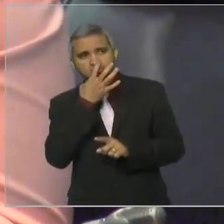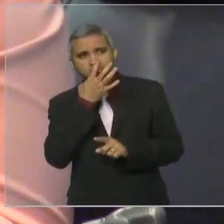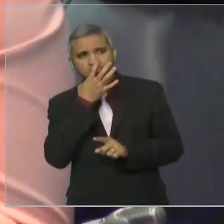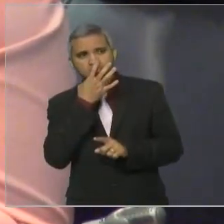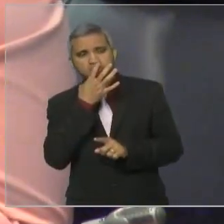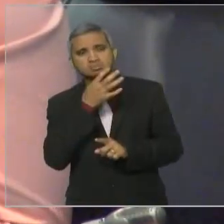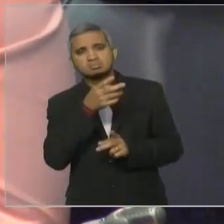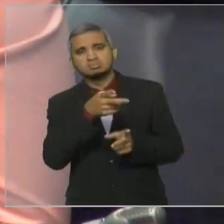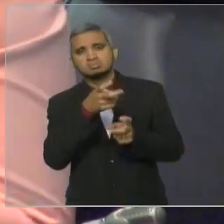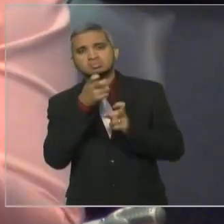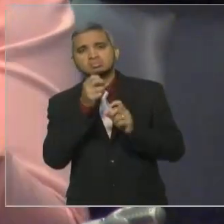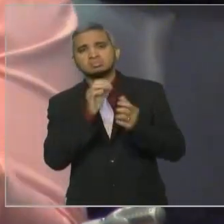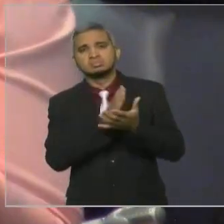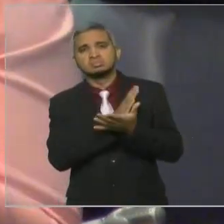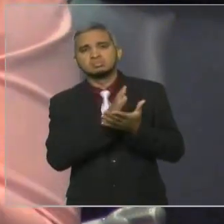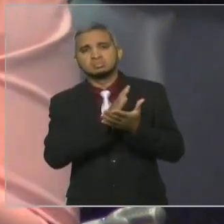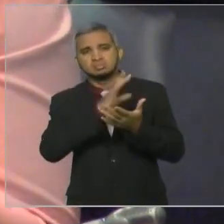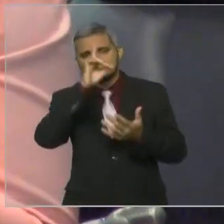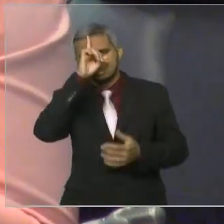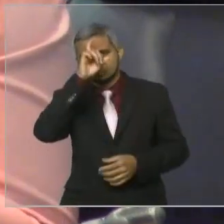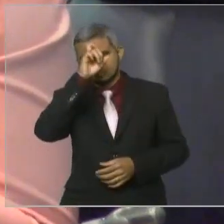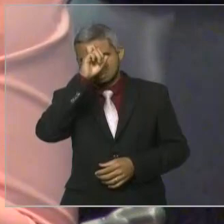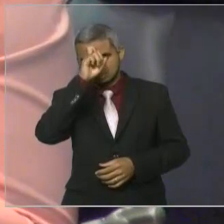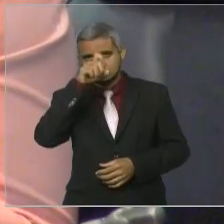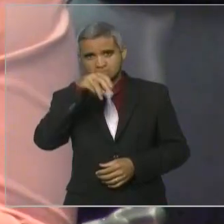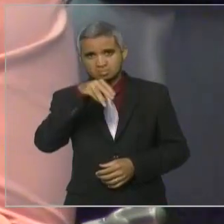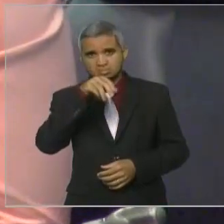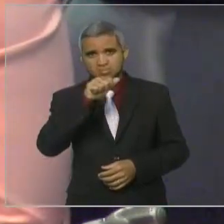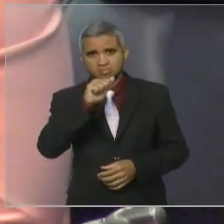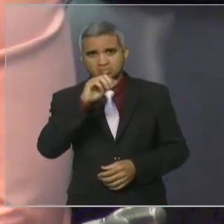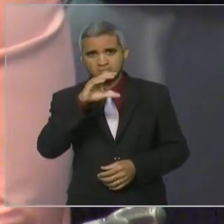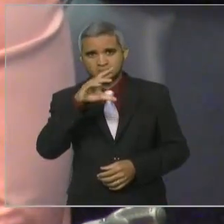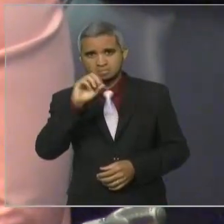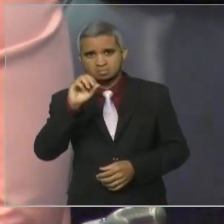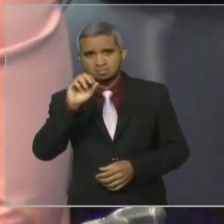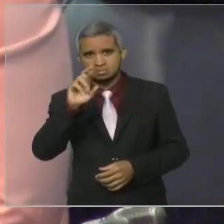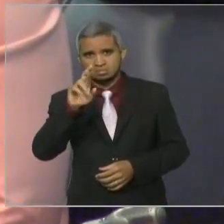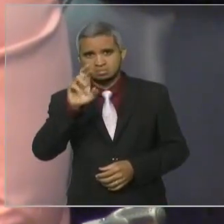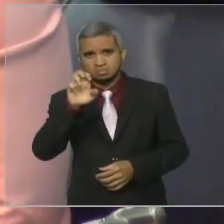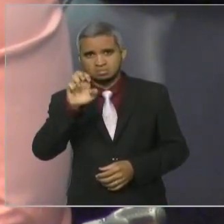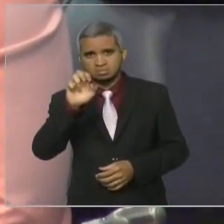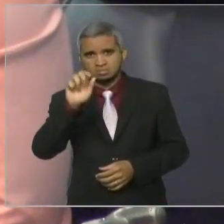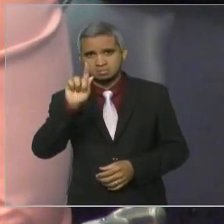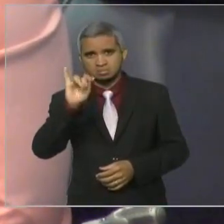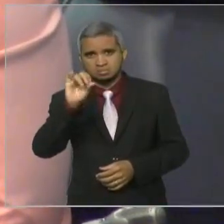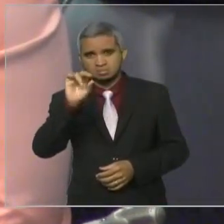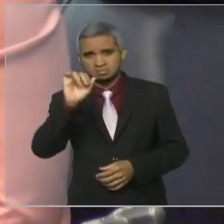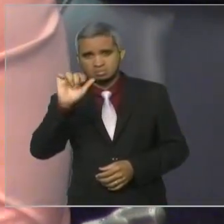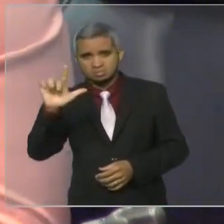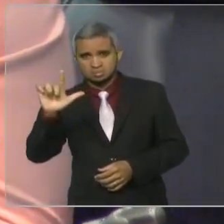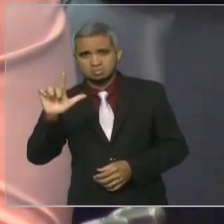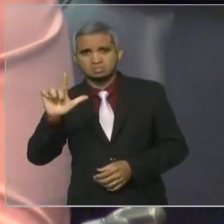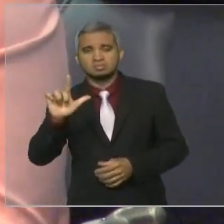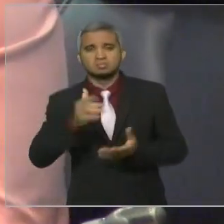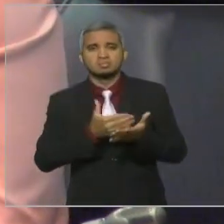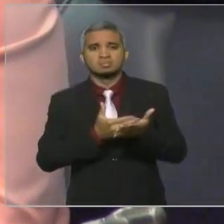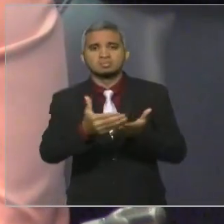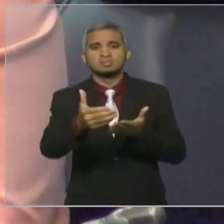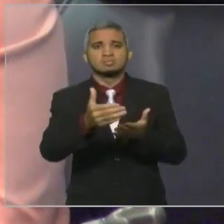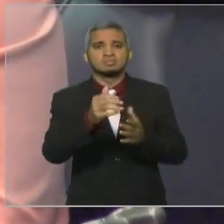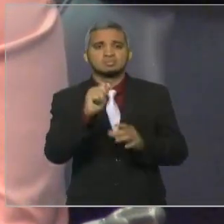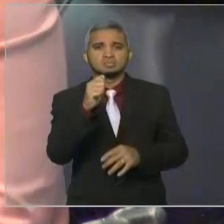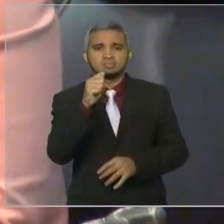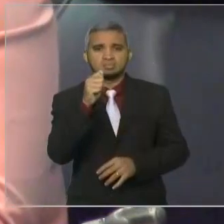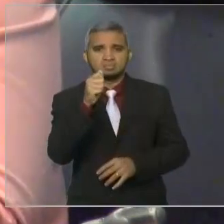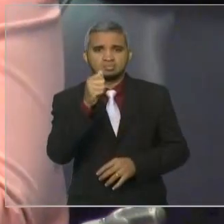macro-regional, que foi inaugurado em agosto, em Chapadinha, e ele ainda não está em pleno